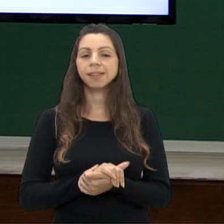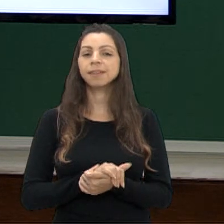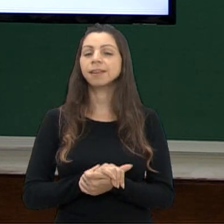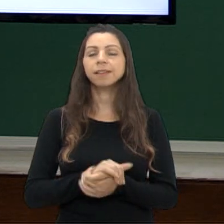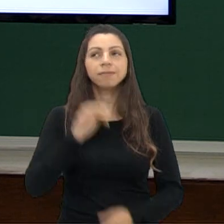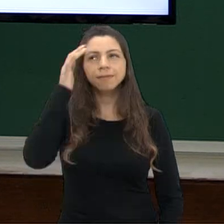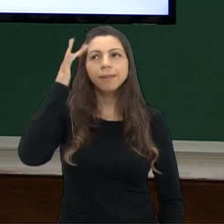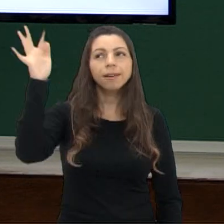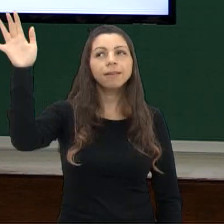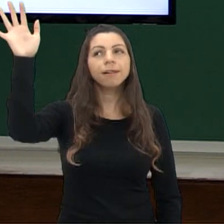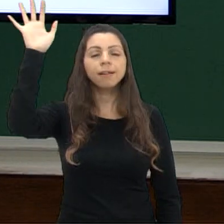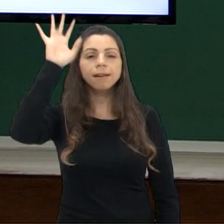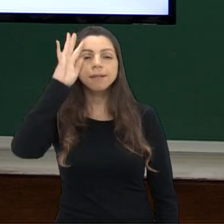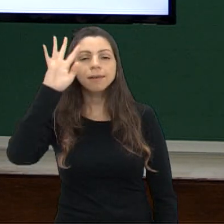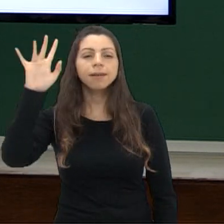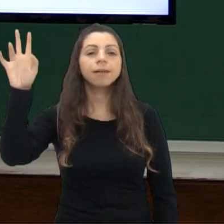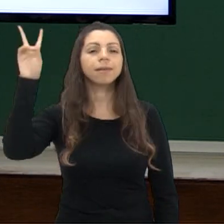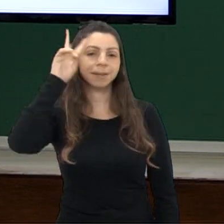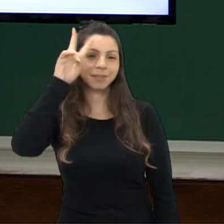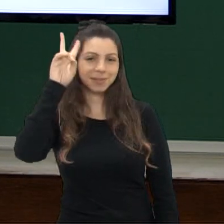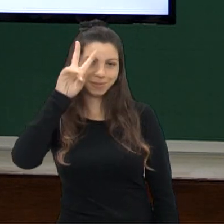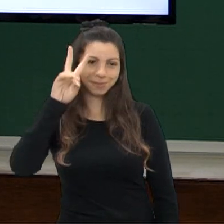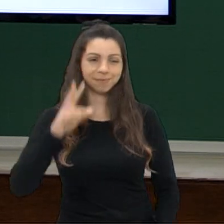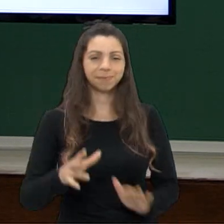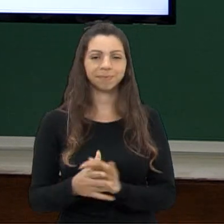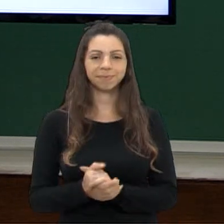vai imaginar algumas histórias aí.